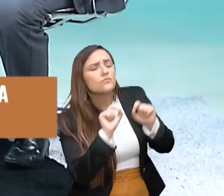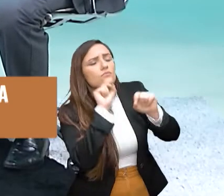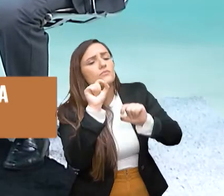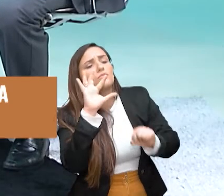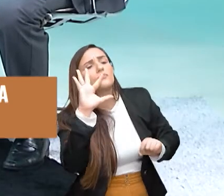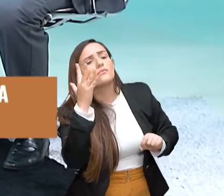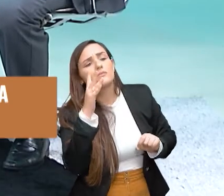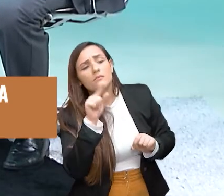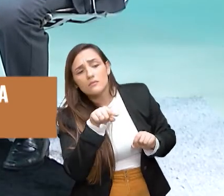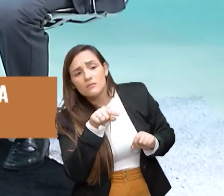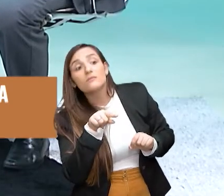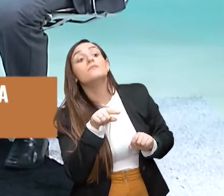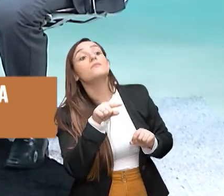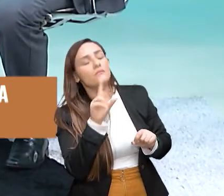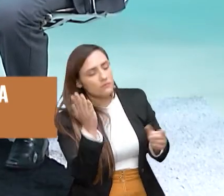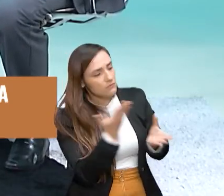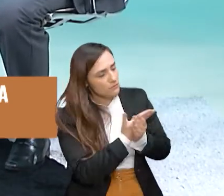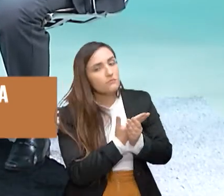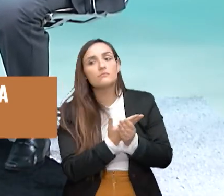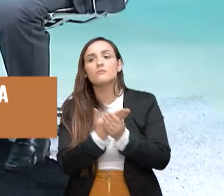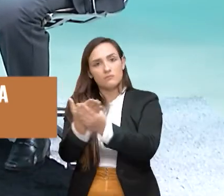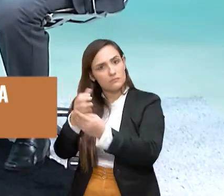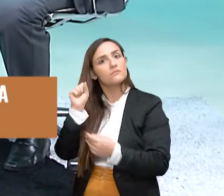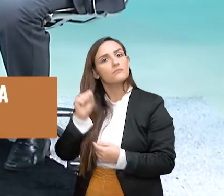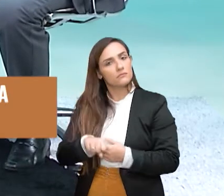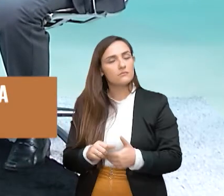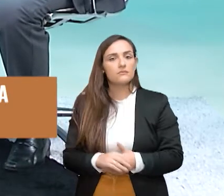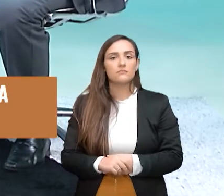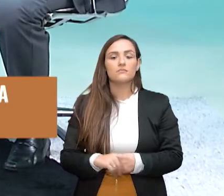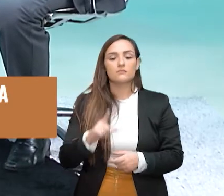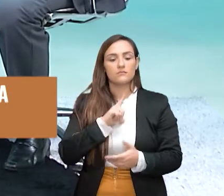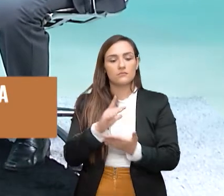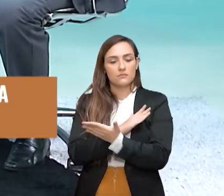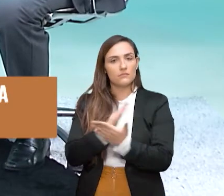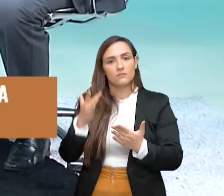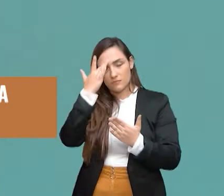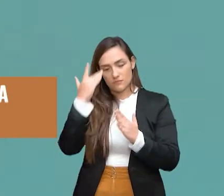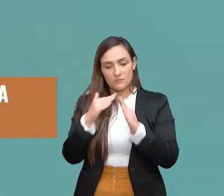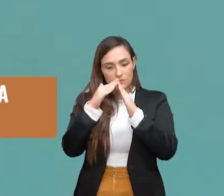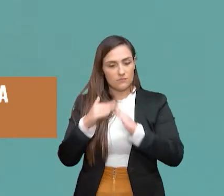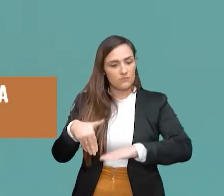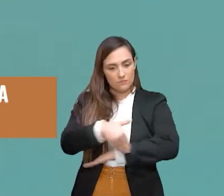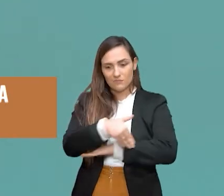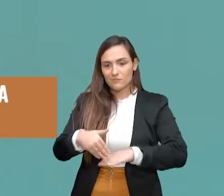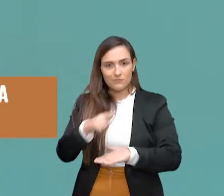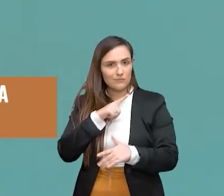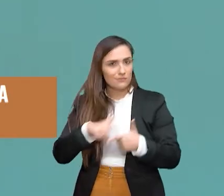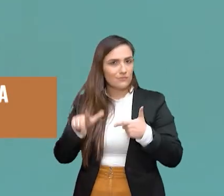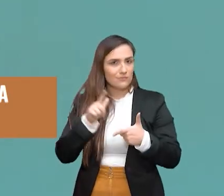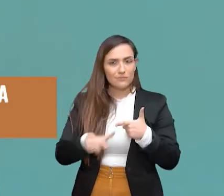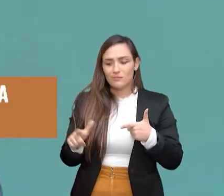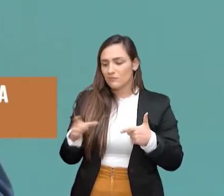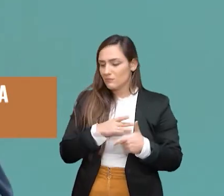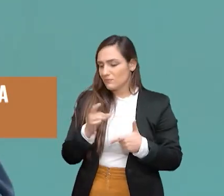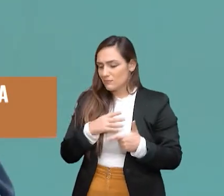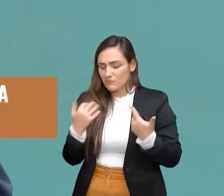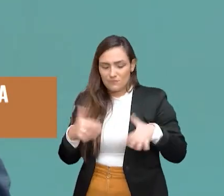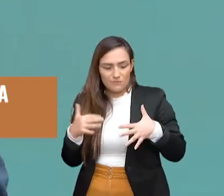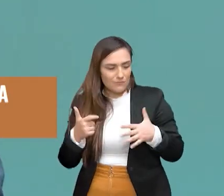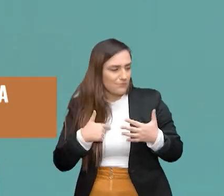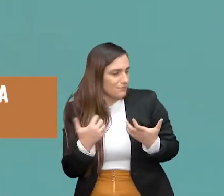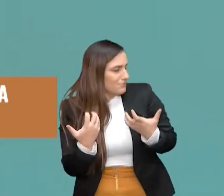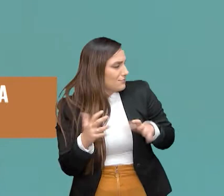judicializa determinadas questões, porque a gente sabe que muitas pessoas em situação de rua acabam tendo